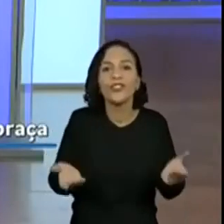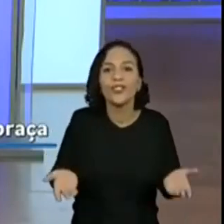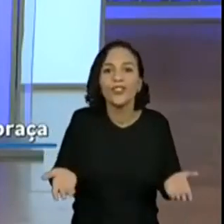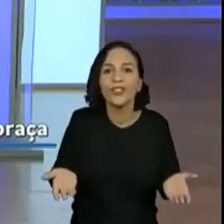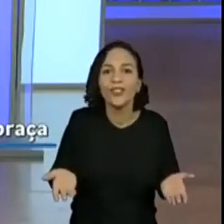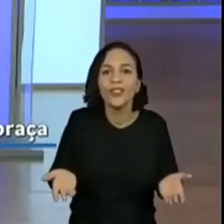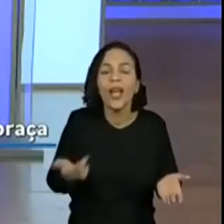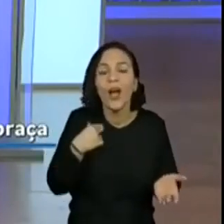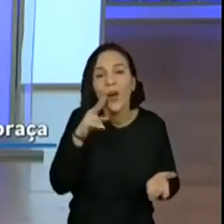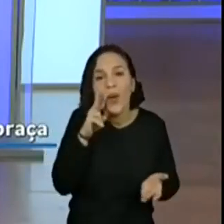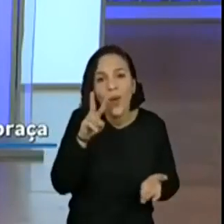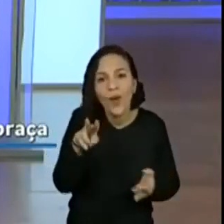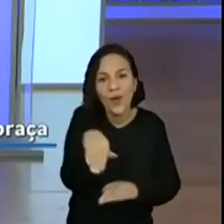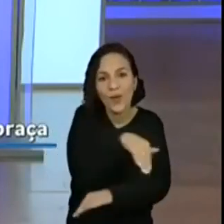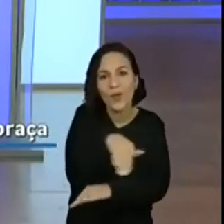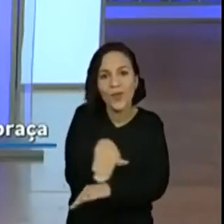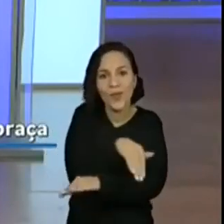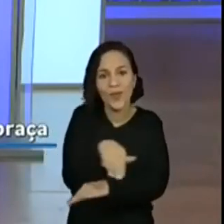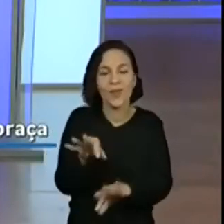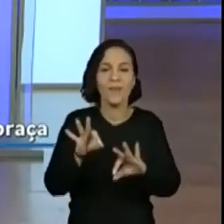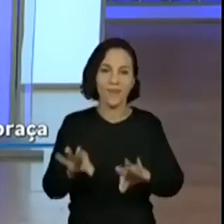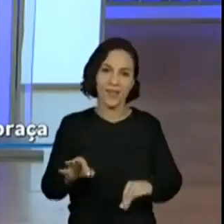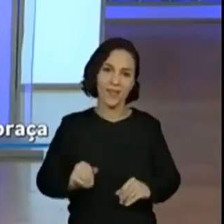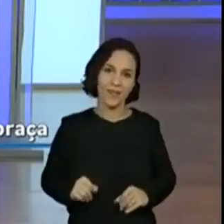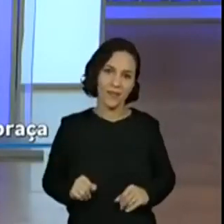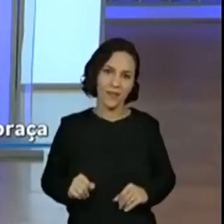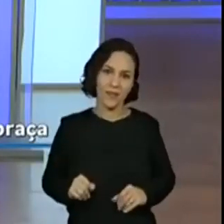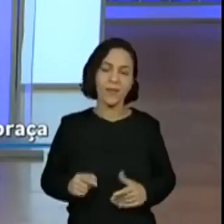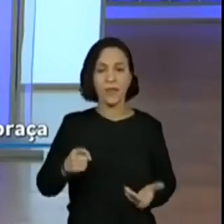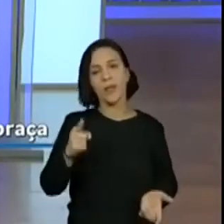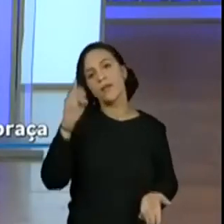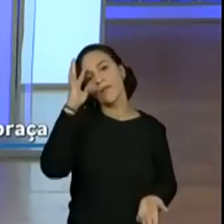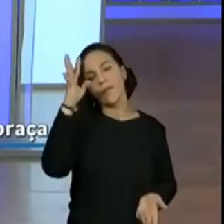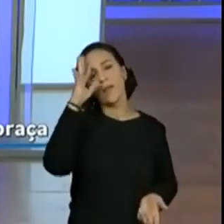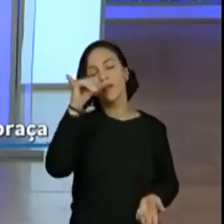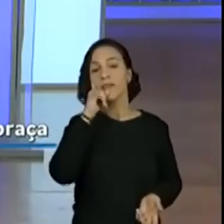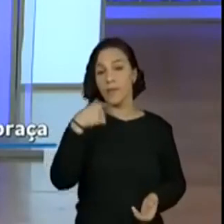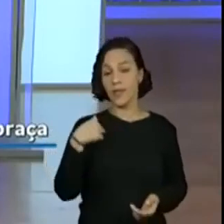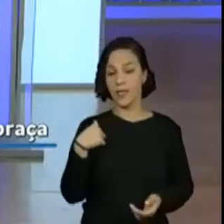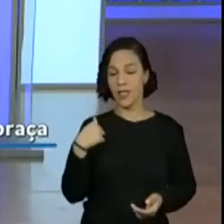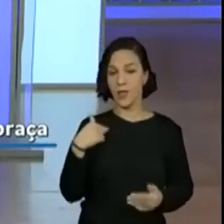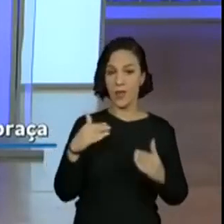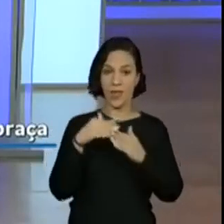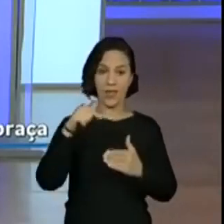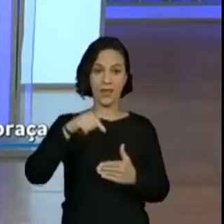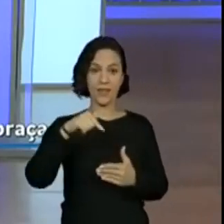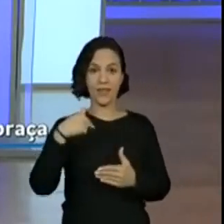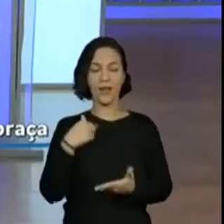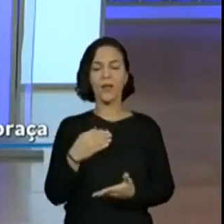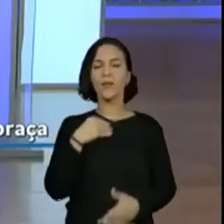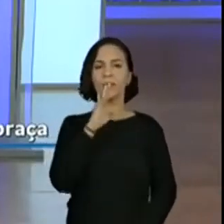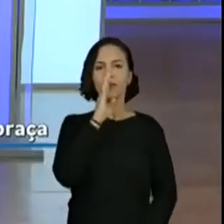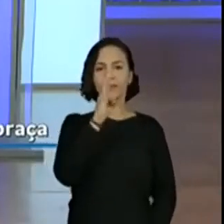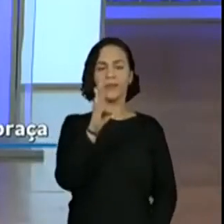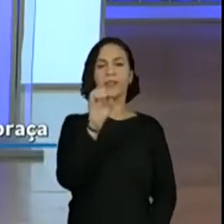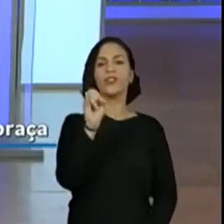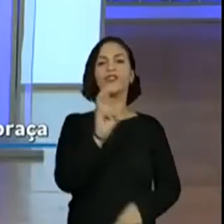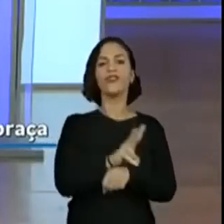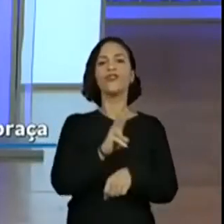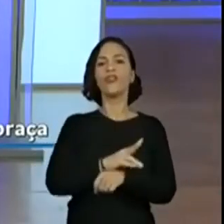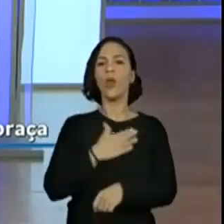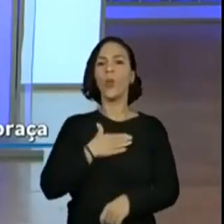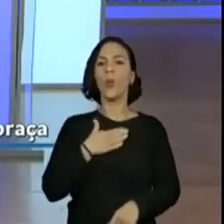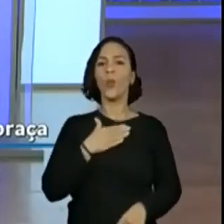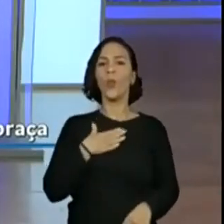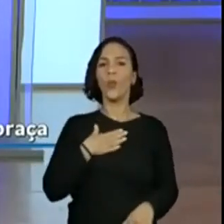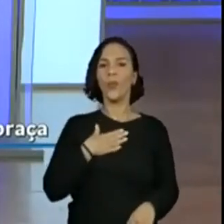Sentido a rua mesmo. E você tem que se imaginar que você estivesse nessa posição da casa do Adriano, olhando Pronto, para frente. A brincadeira é essa.